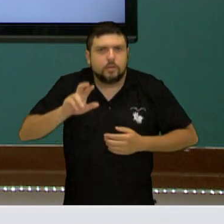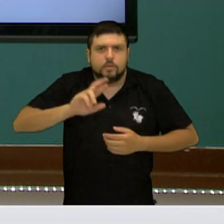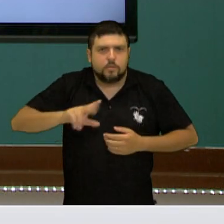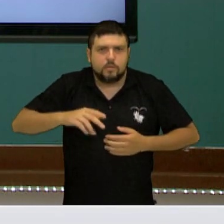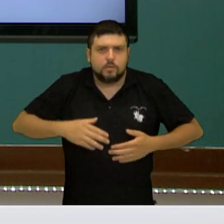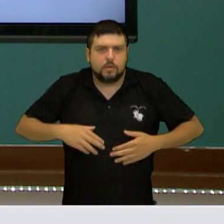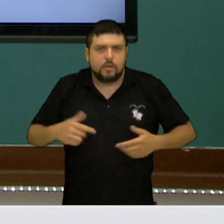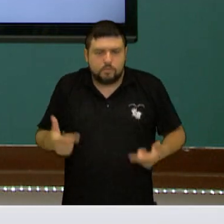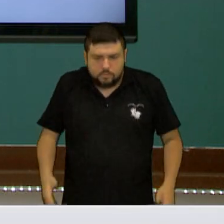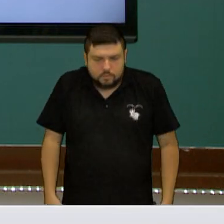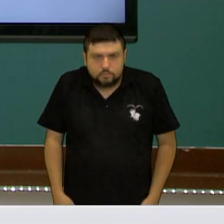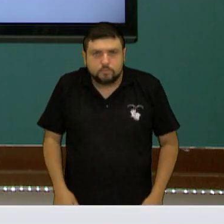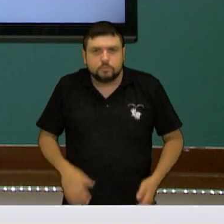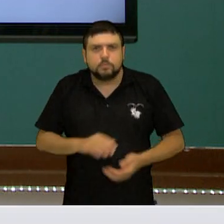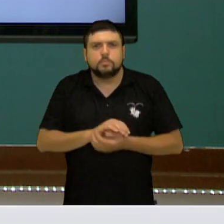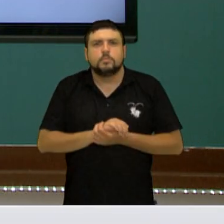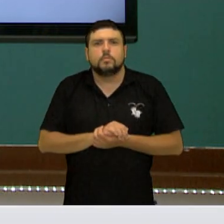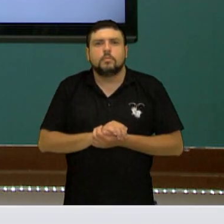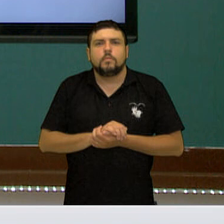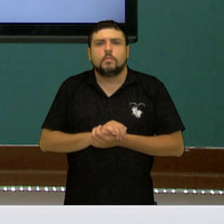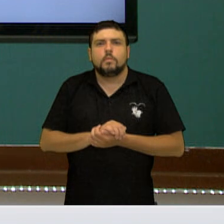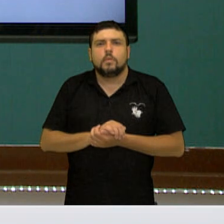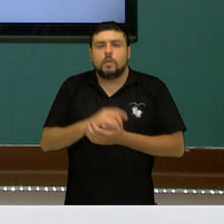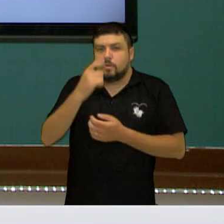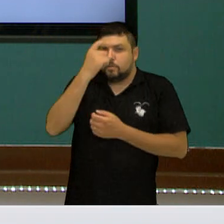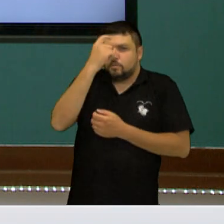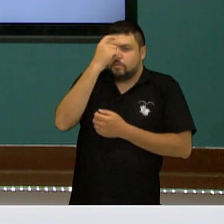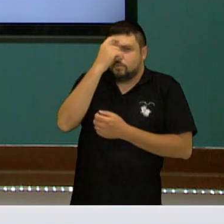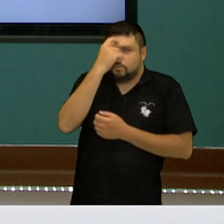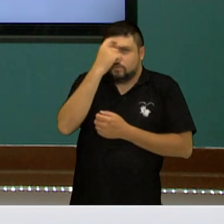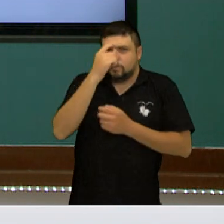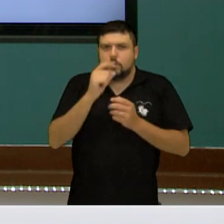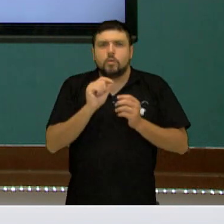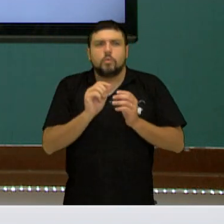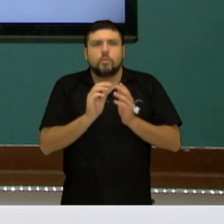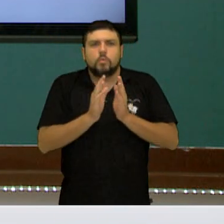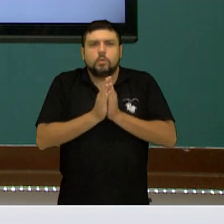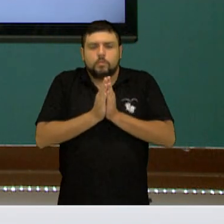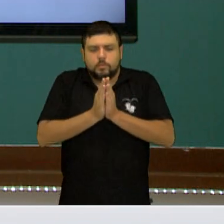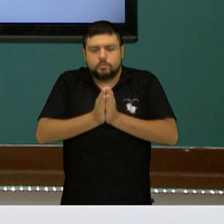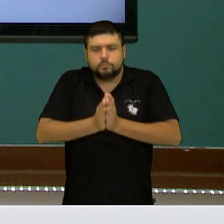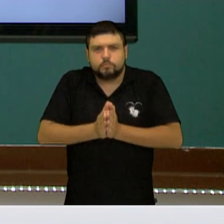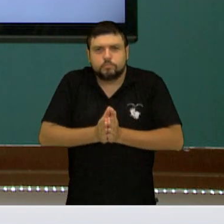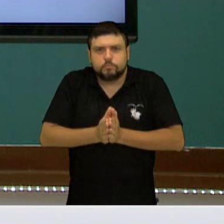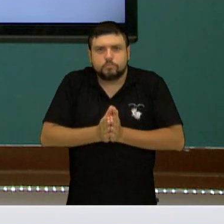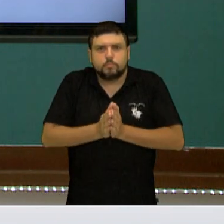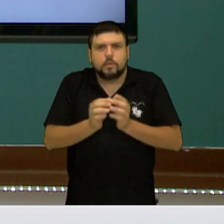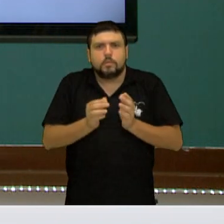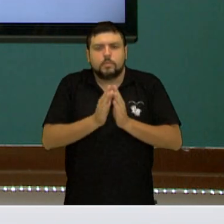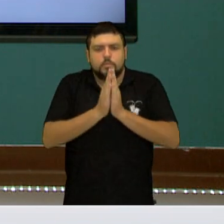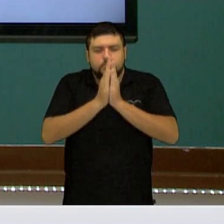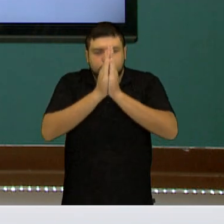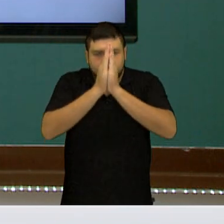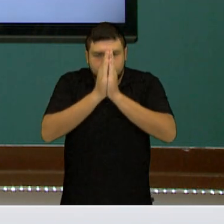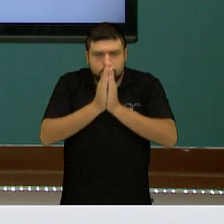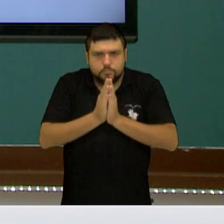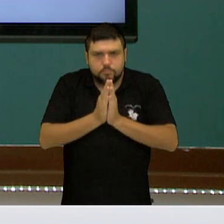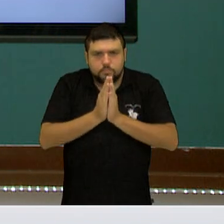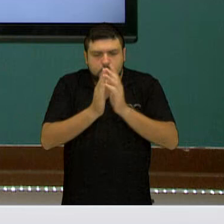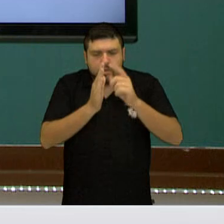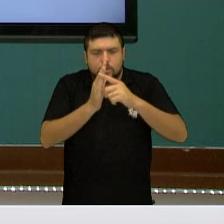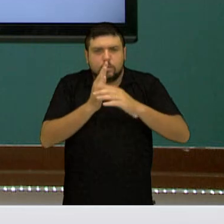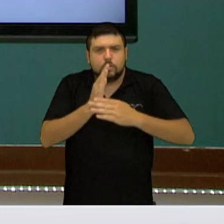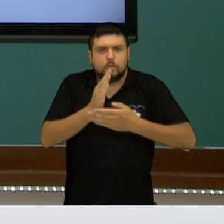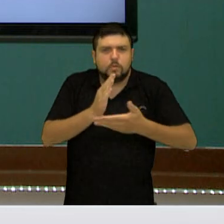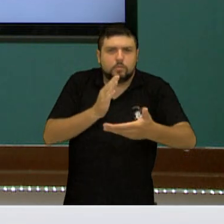os braços. E o namastê é para frente. Ele não precisa ser bem retinho aqui, é mais inclinado, ó. Então ele não forma